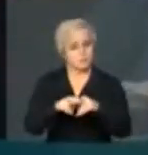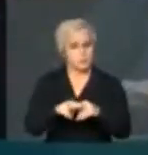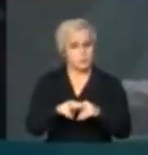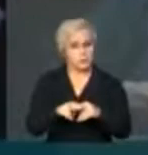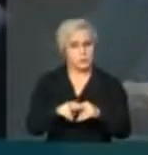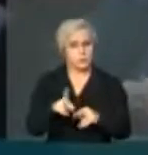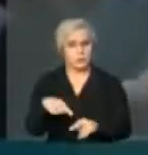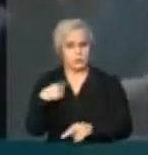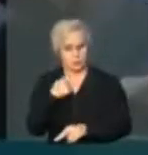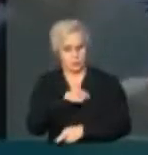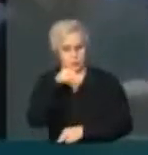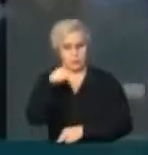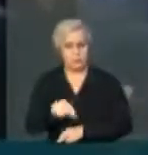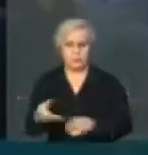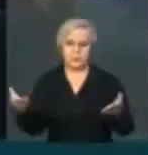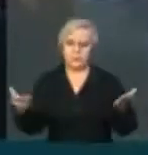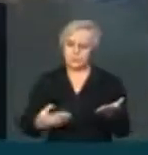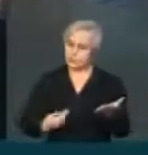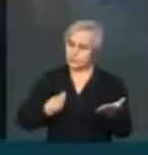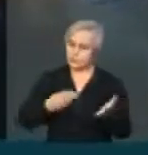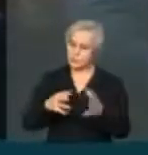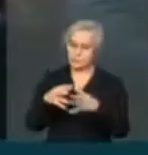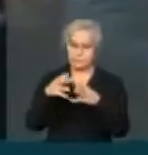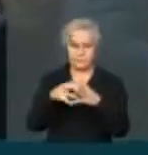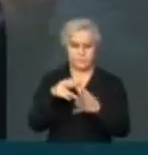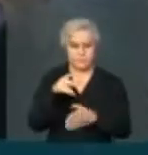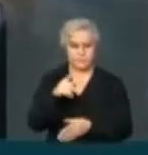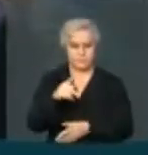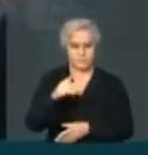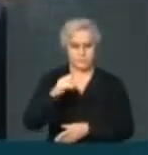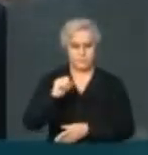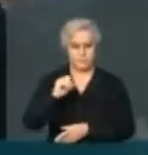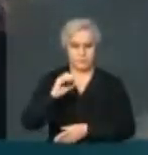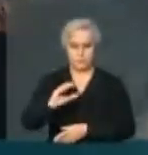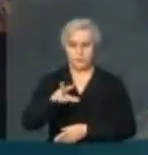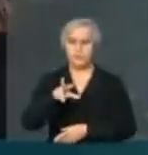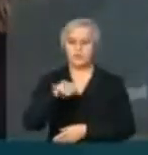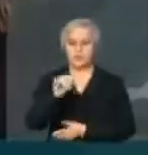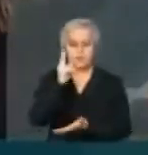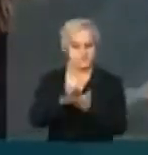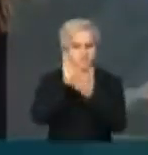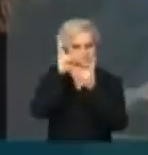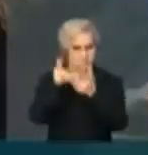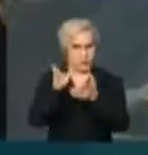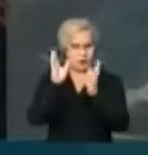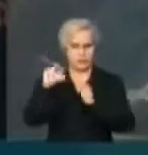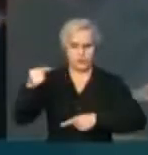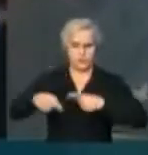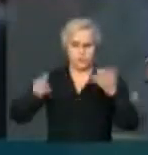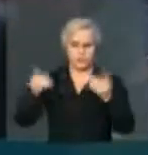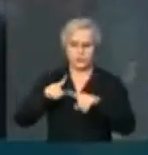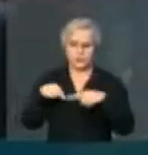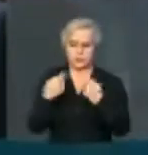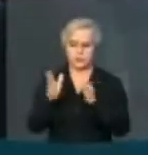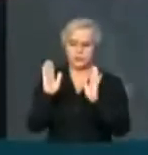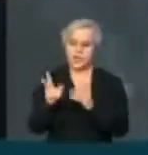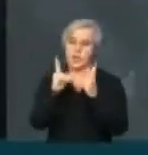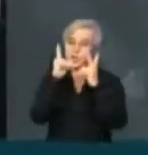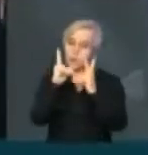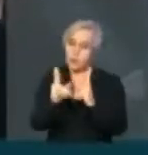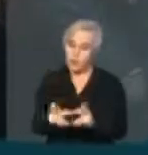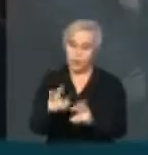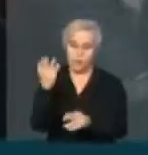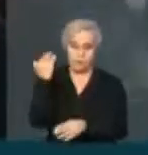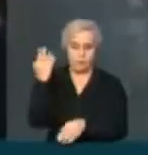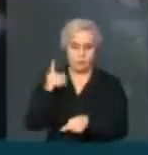presidente, nós estamos aqui e a posição da bancada do PC, ela será a mesma, já foi discutida hoje em reunião, do mesmo